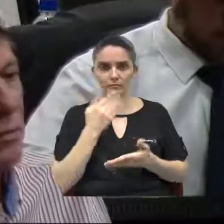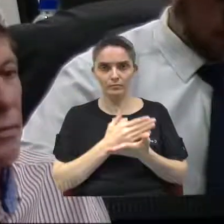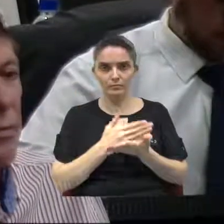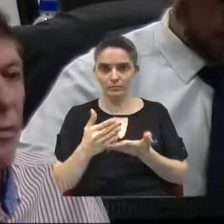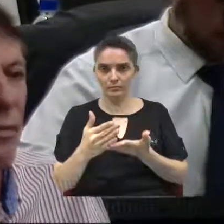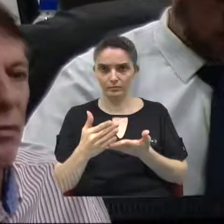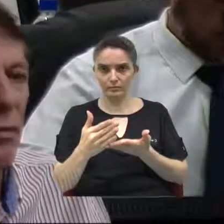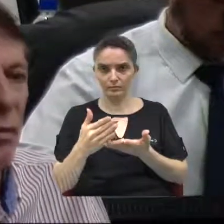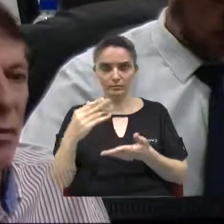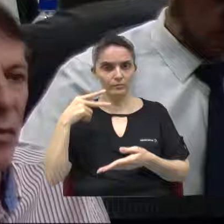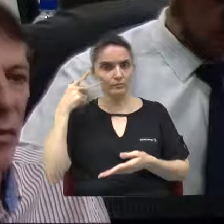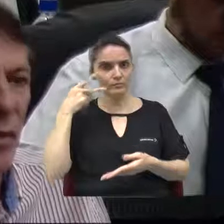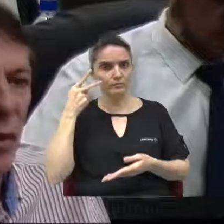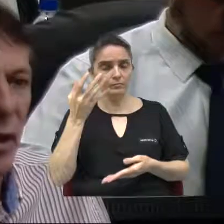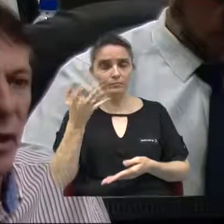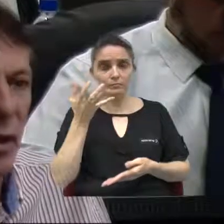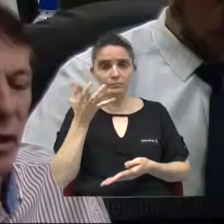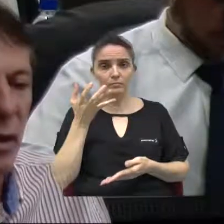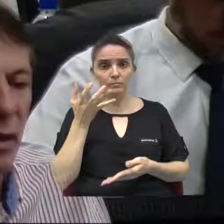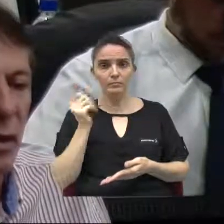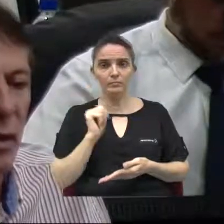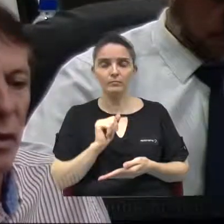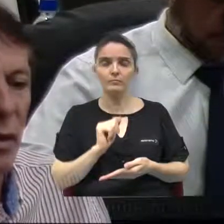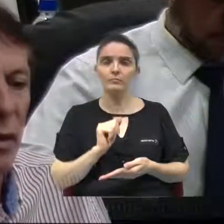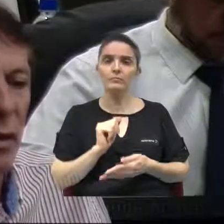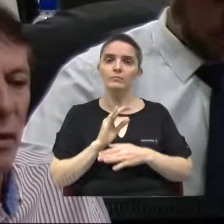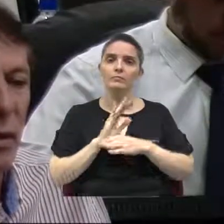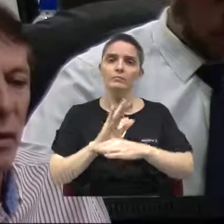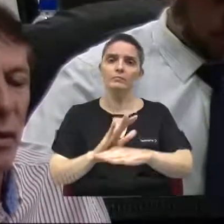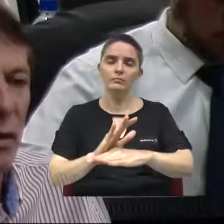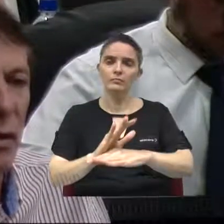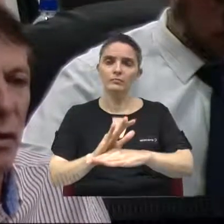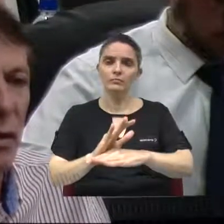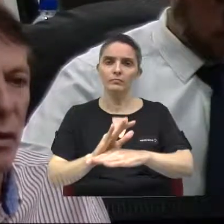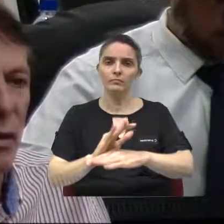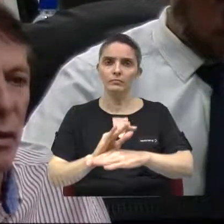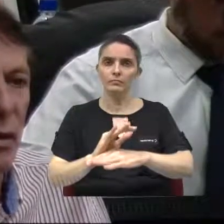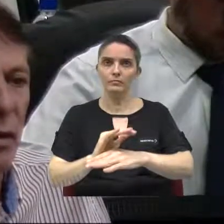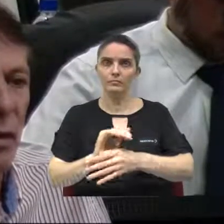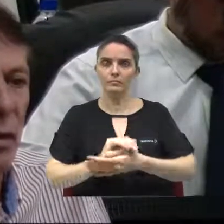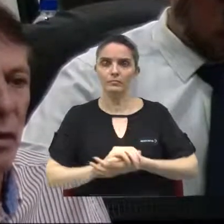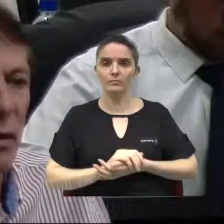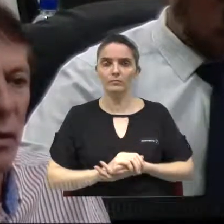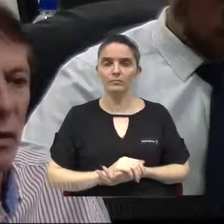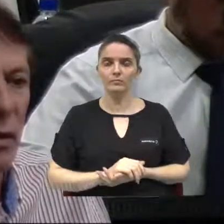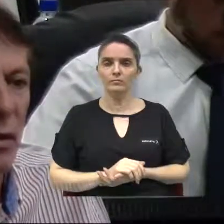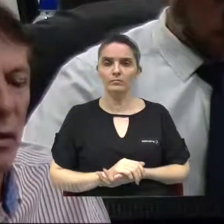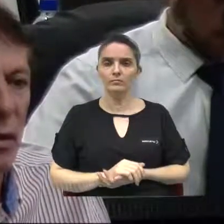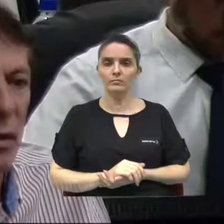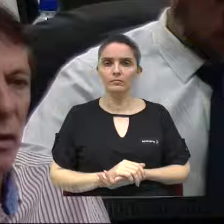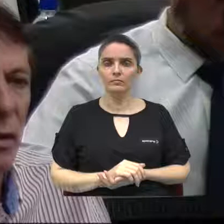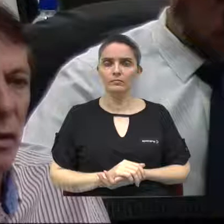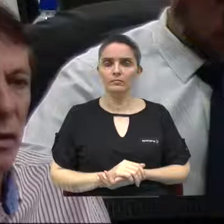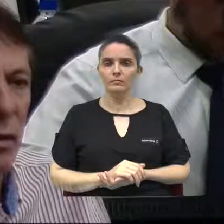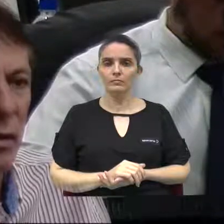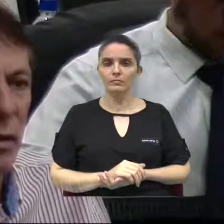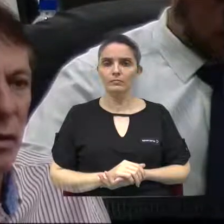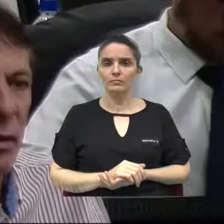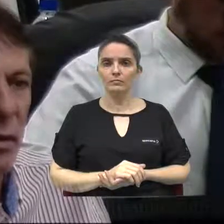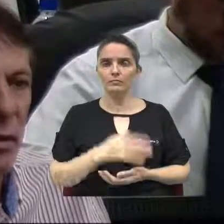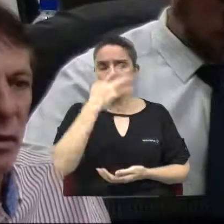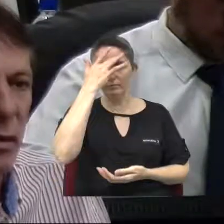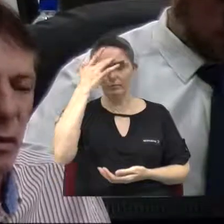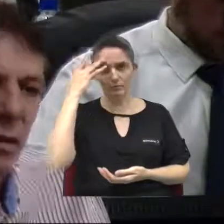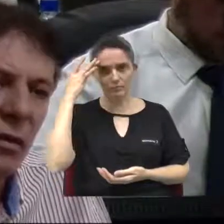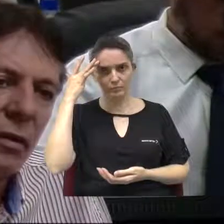de ajudar os ostomizados. O senhor deve ter até mais propriedade para falar sobre